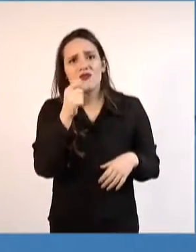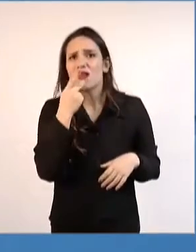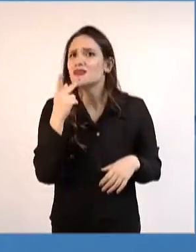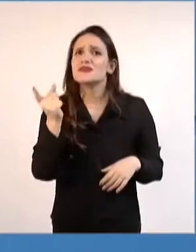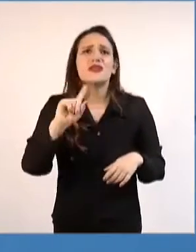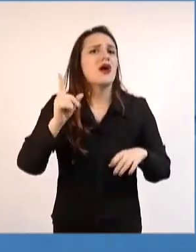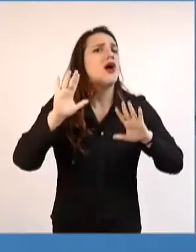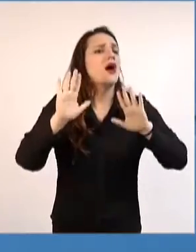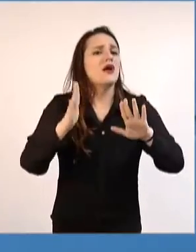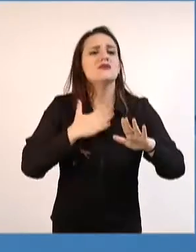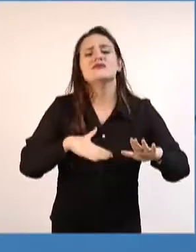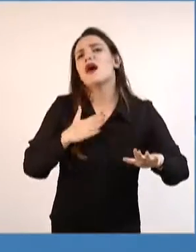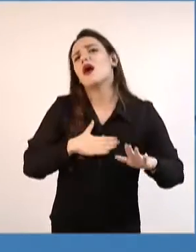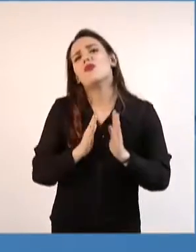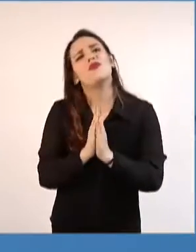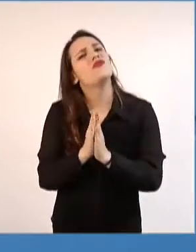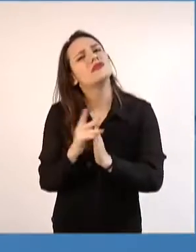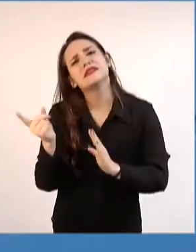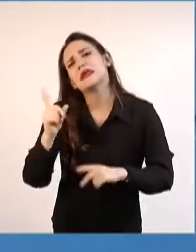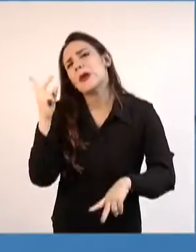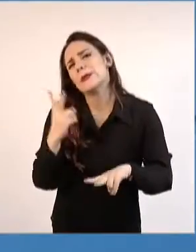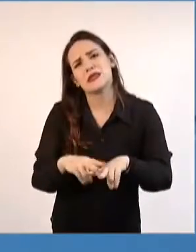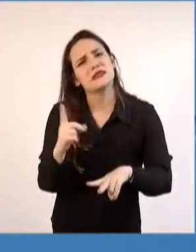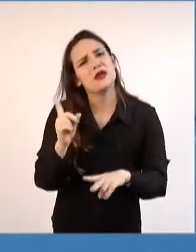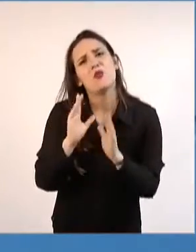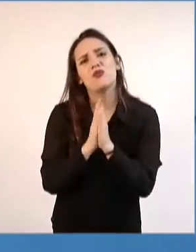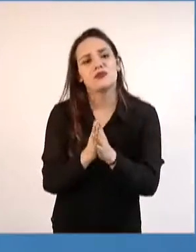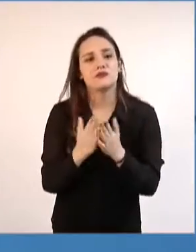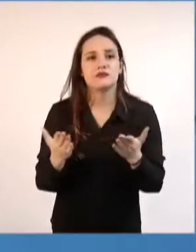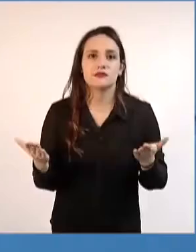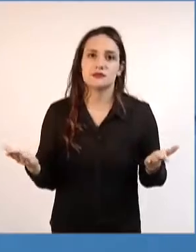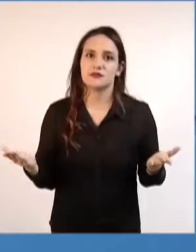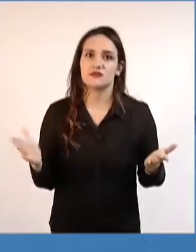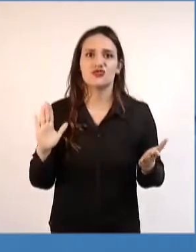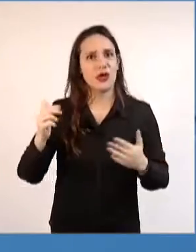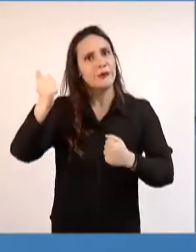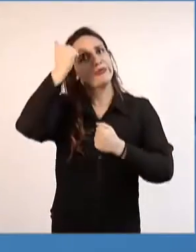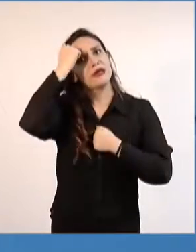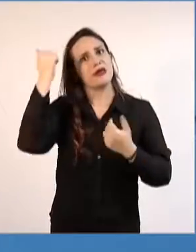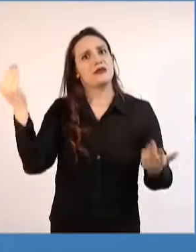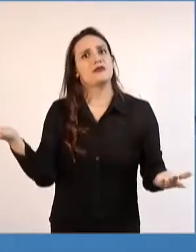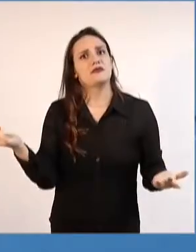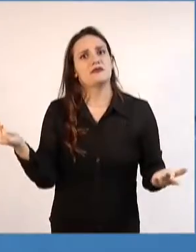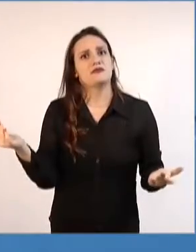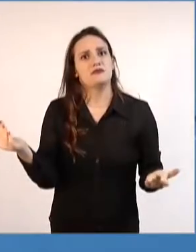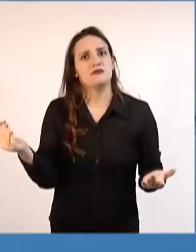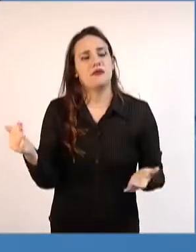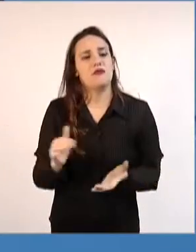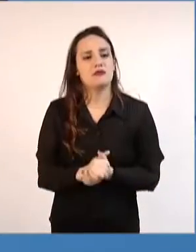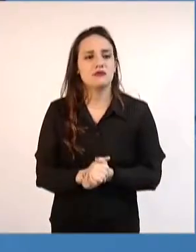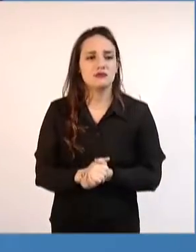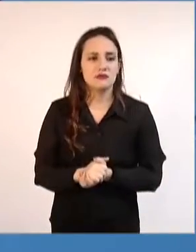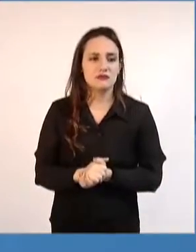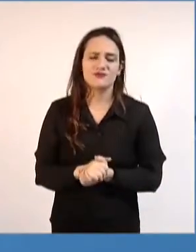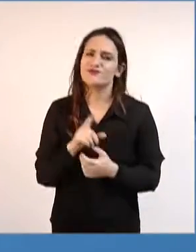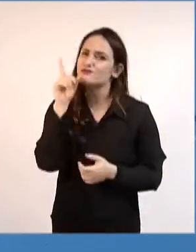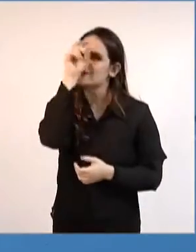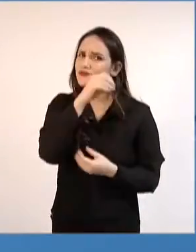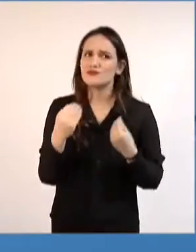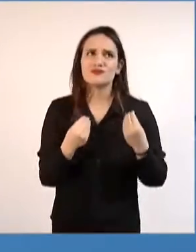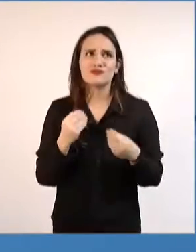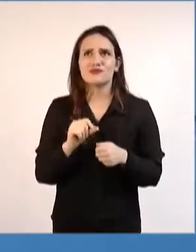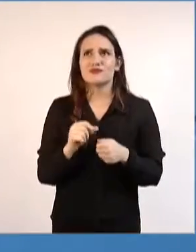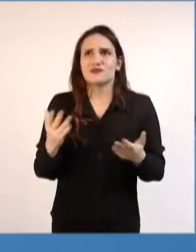já é de uma negativa, né? Enfim, já se arrependendo, né? Então, assim, cenas que é difícil